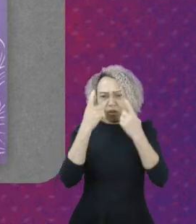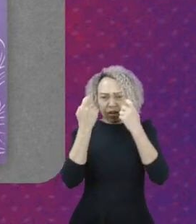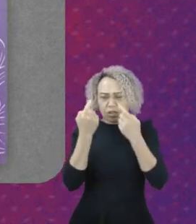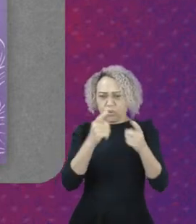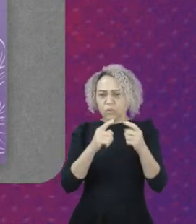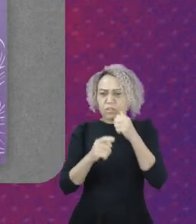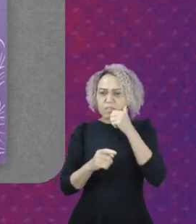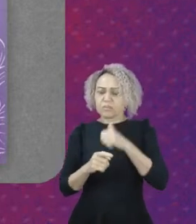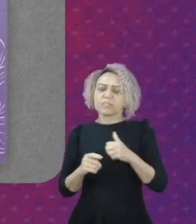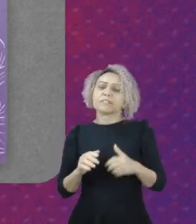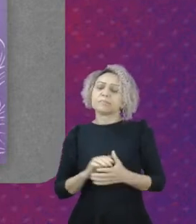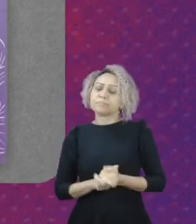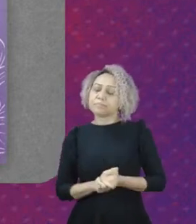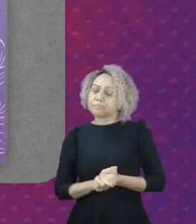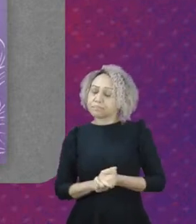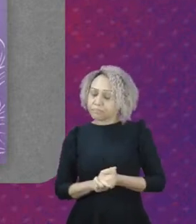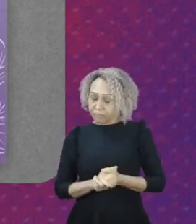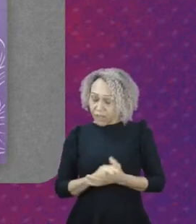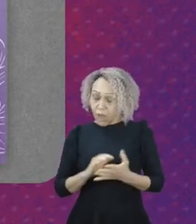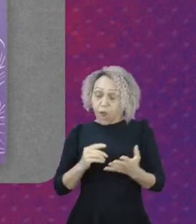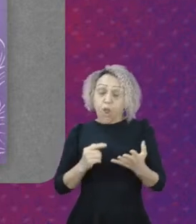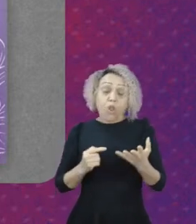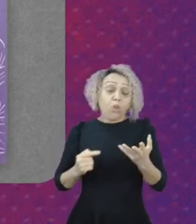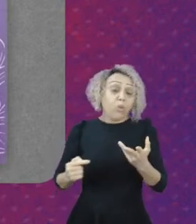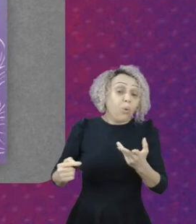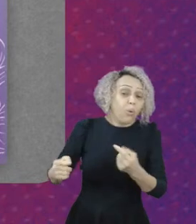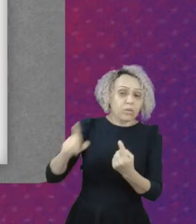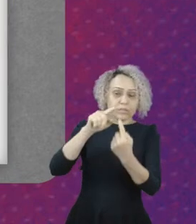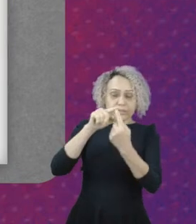E todos eles passam pelas periferias.